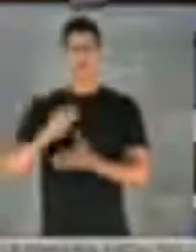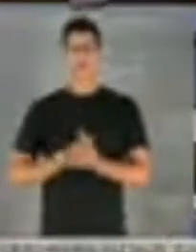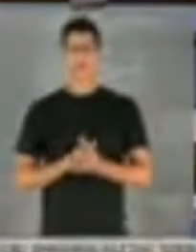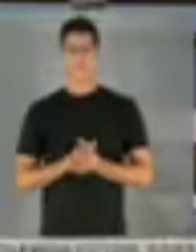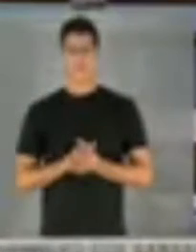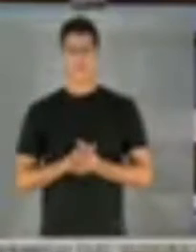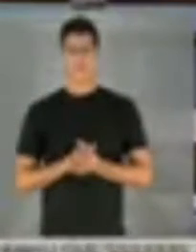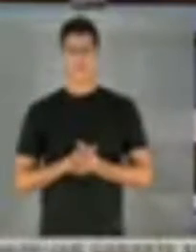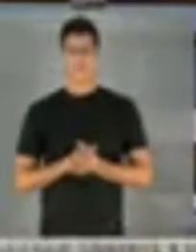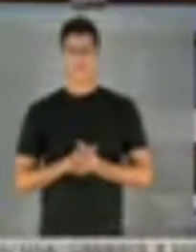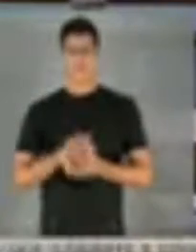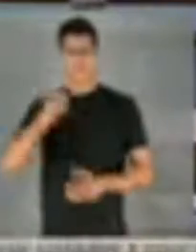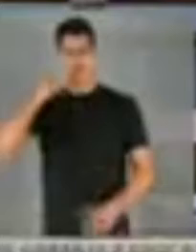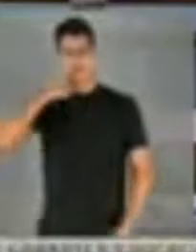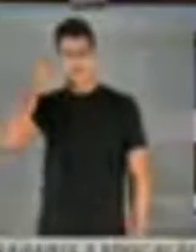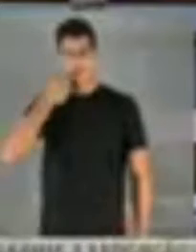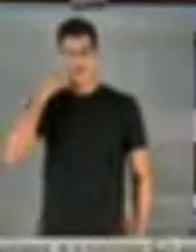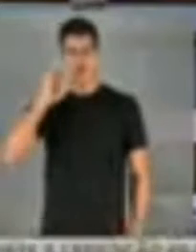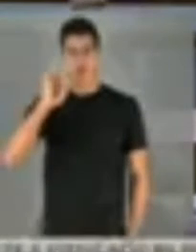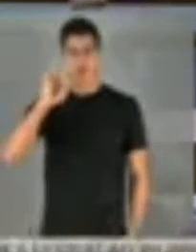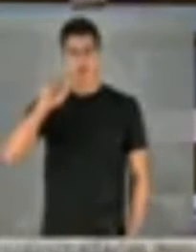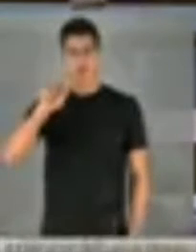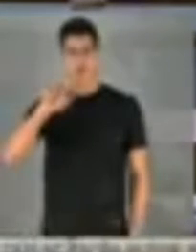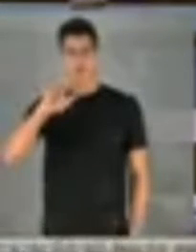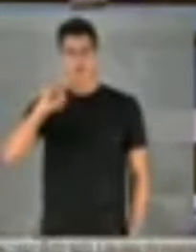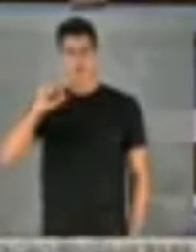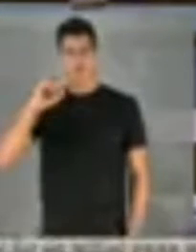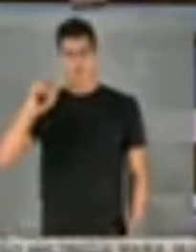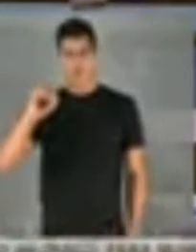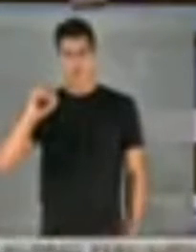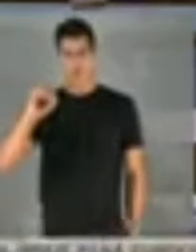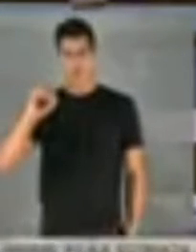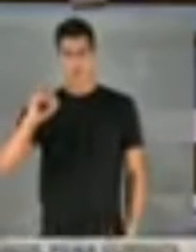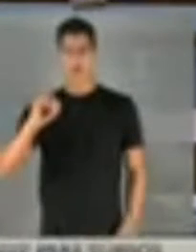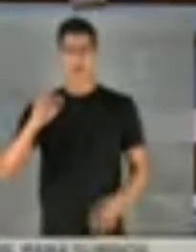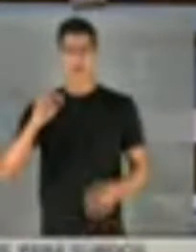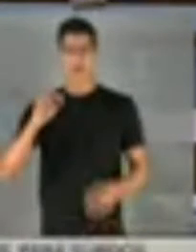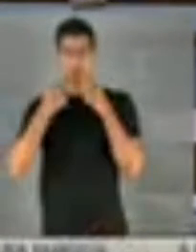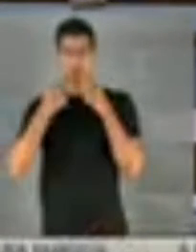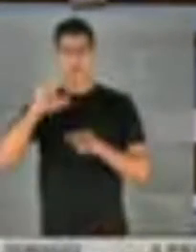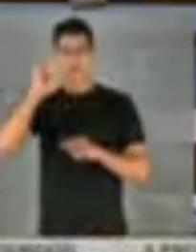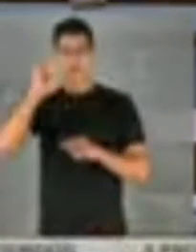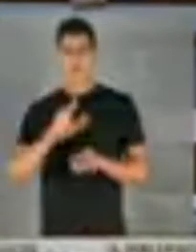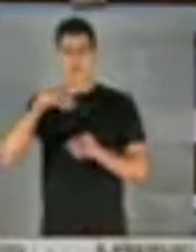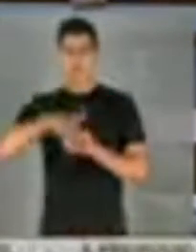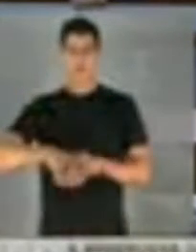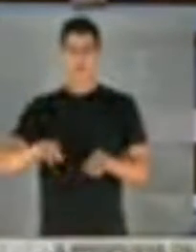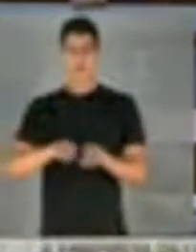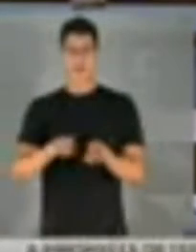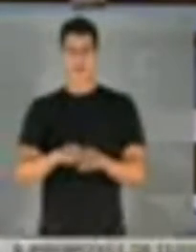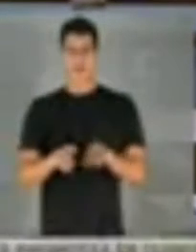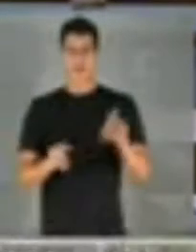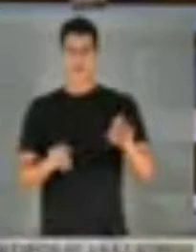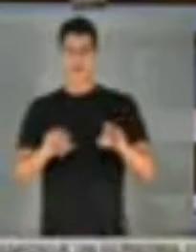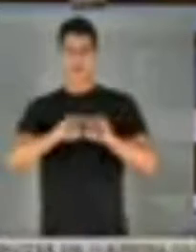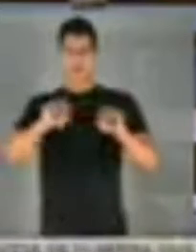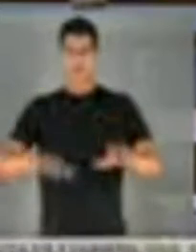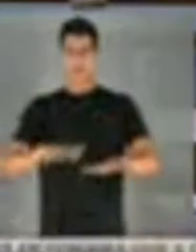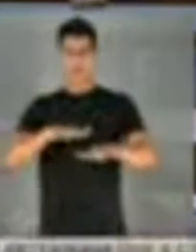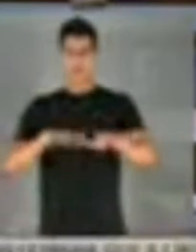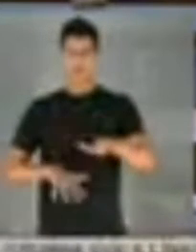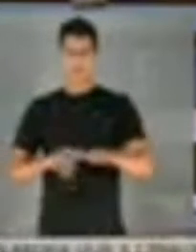ordem, rapidamente. O senador Tasso Gereissati está reivindicando o direito a votar também. Ele está no sistema remoto.